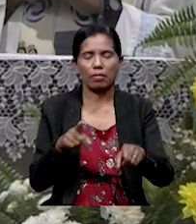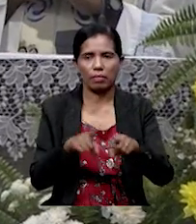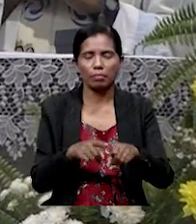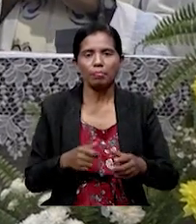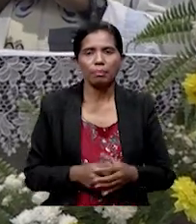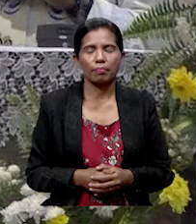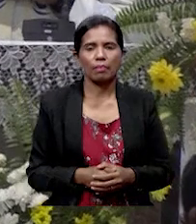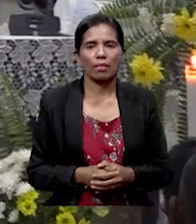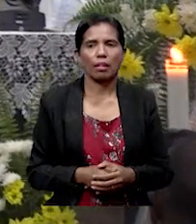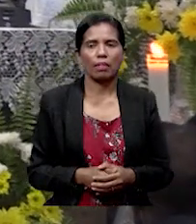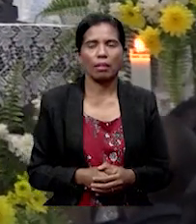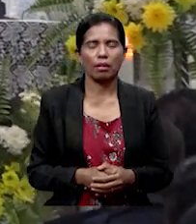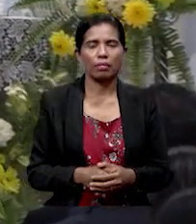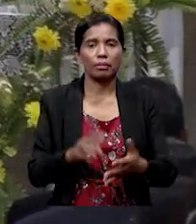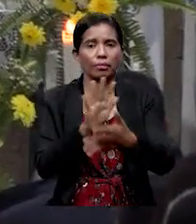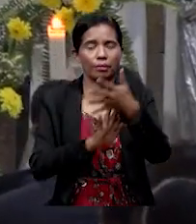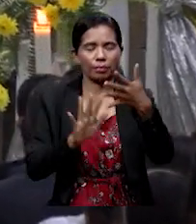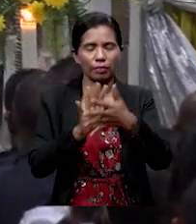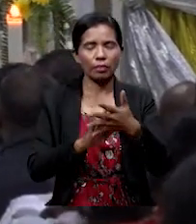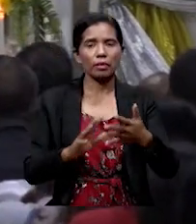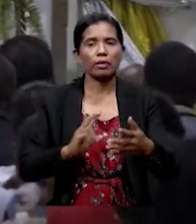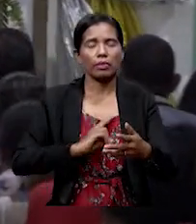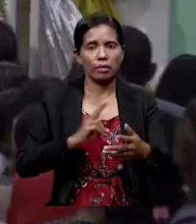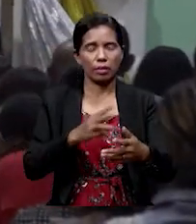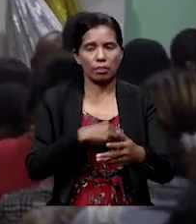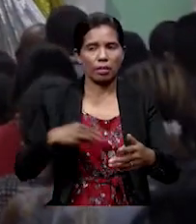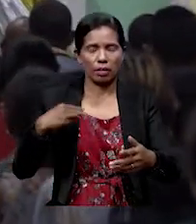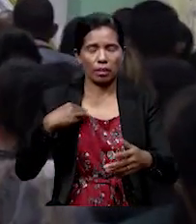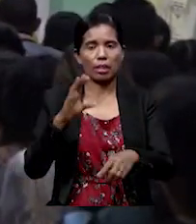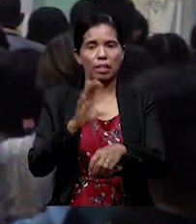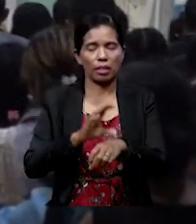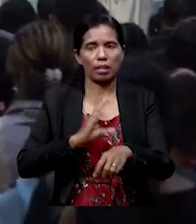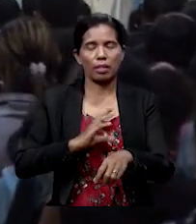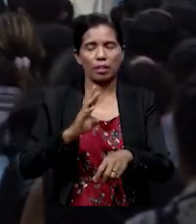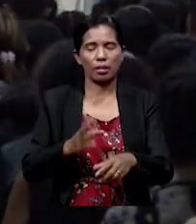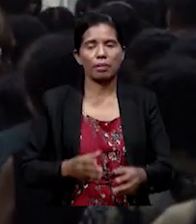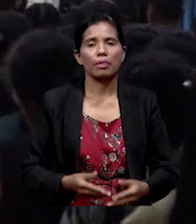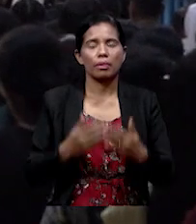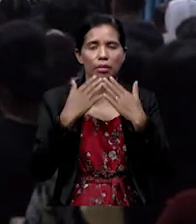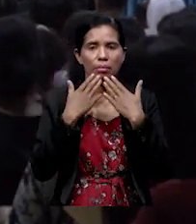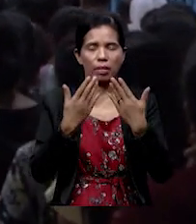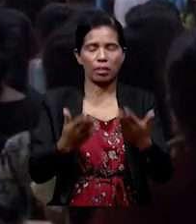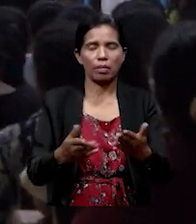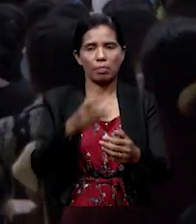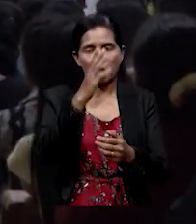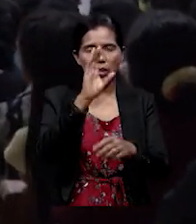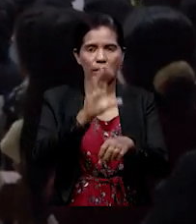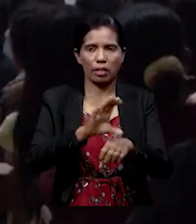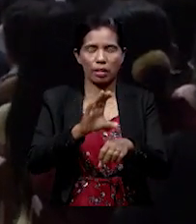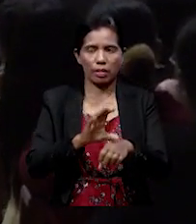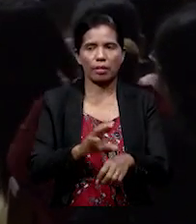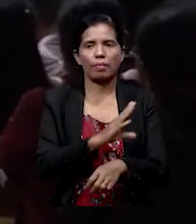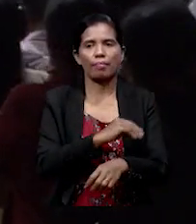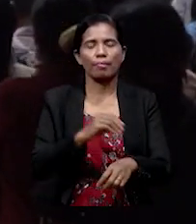Ia celebrasaun festa Nossa Senhora Auxiliadora ne, Paroquia Maria Auxiliadora Comoromos, hasai misa agradecimento ba paroquia niang aniversario,